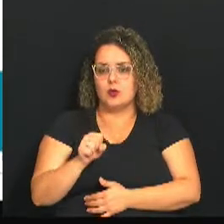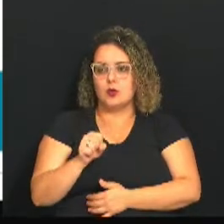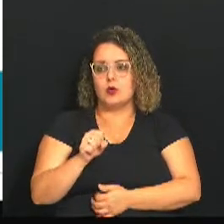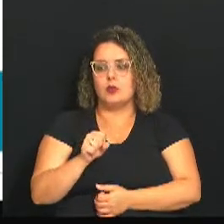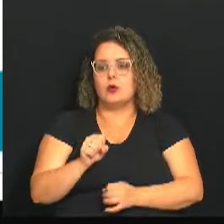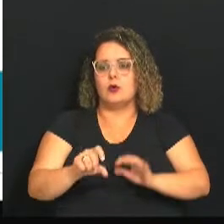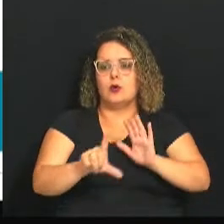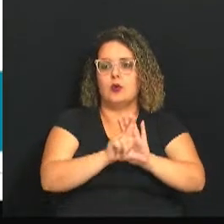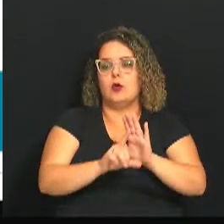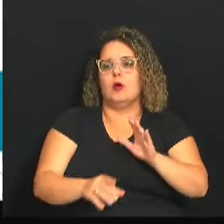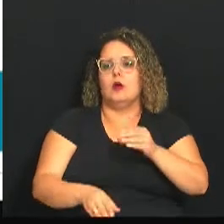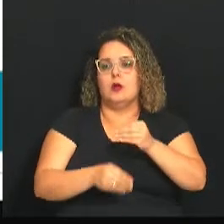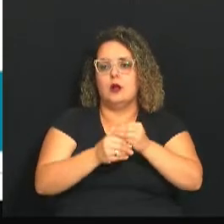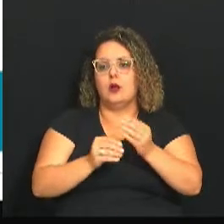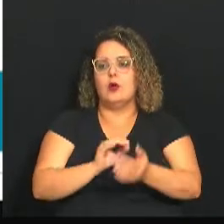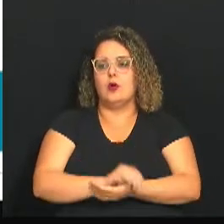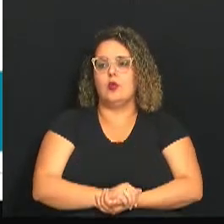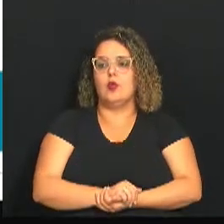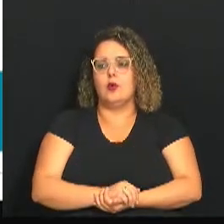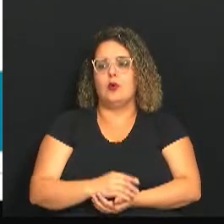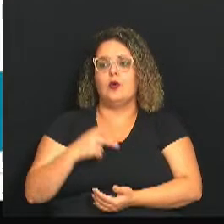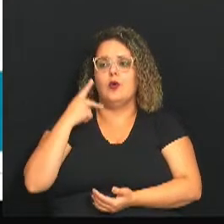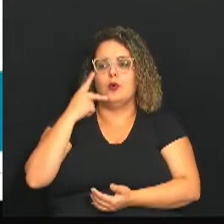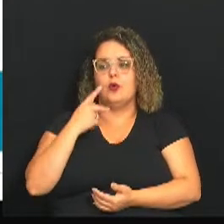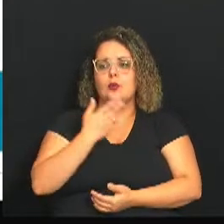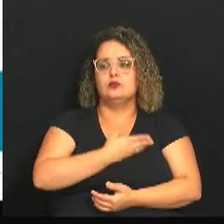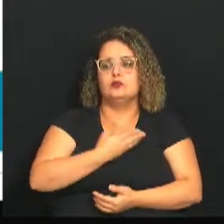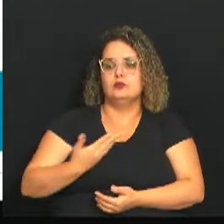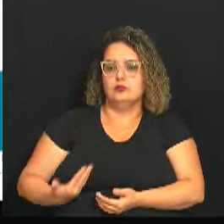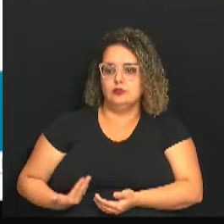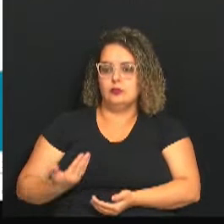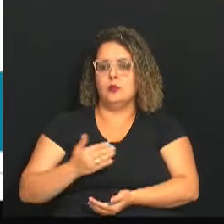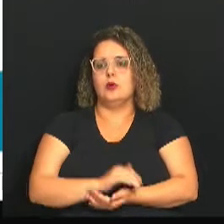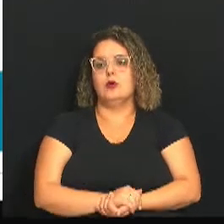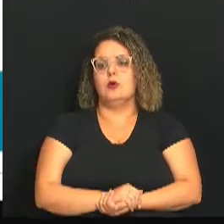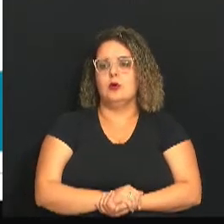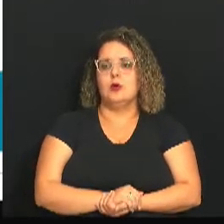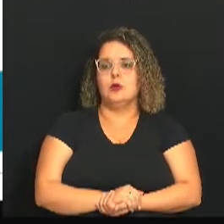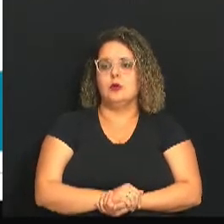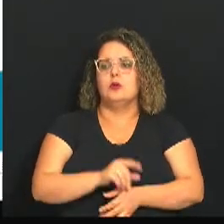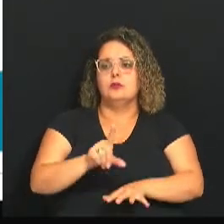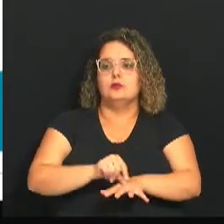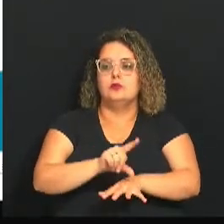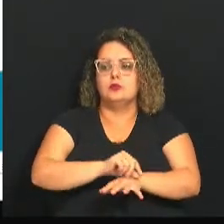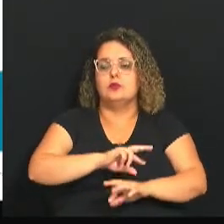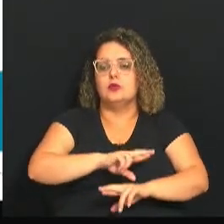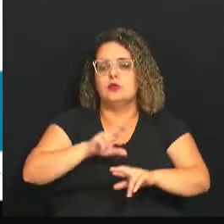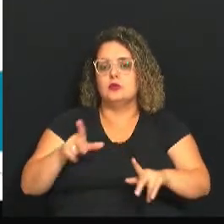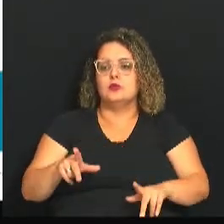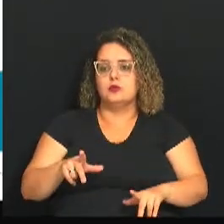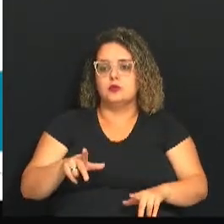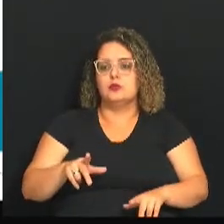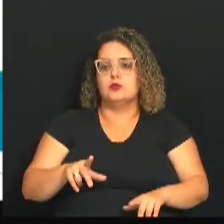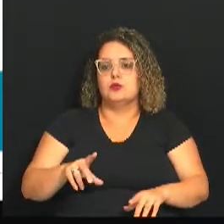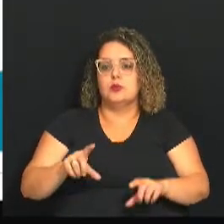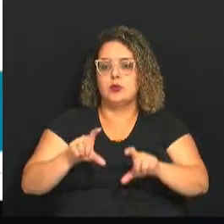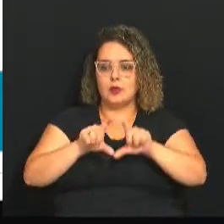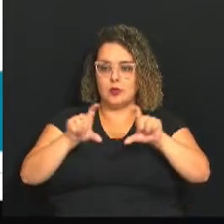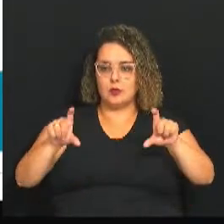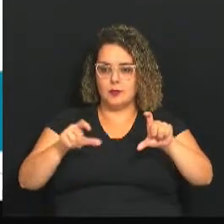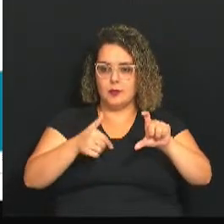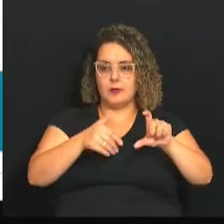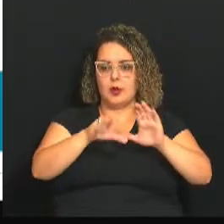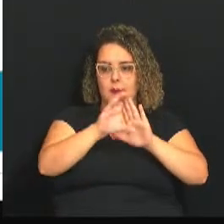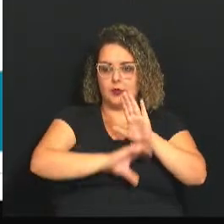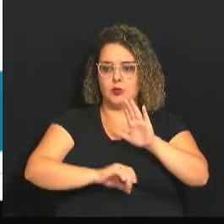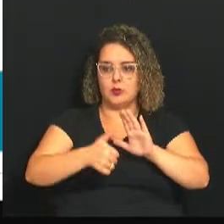contém, né, políticas e diretrizes para o desenvolvimento municipal em diferentes áreas. E aí tem o capítulo 10 desse plano,